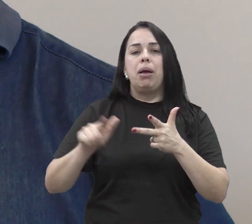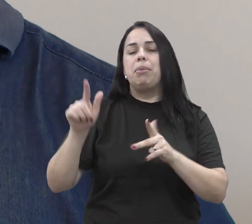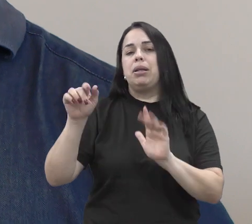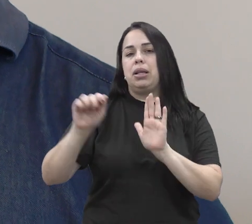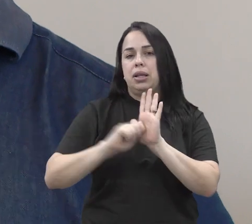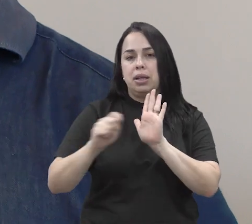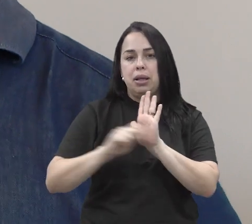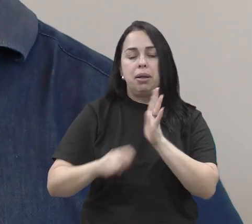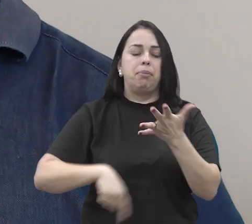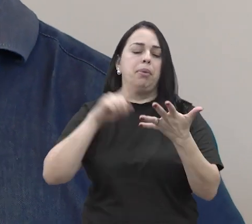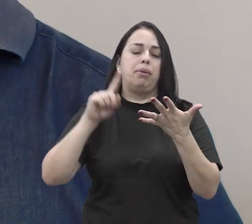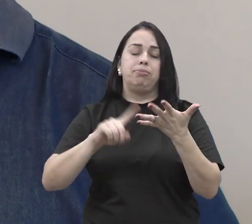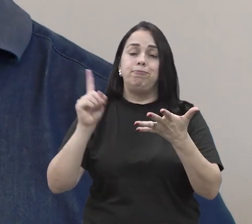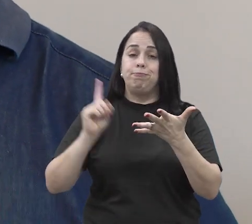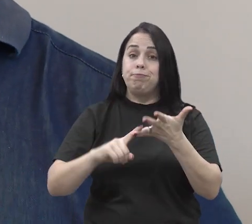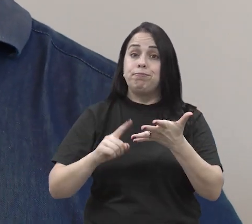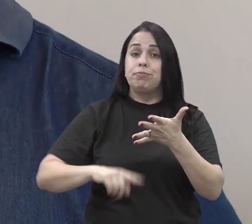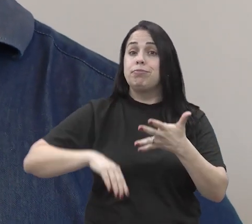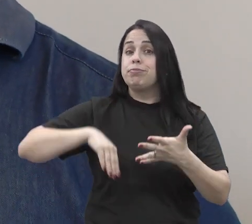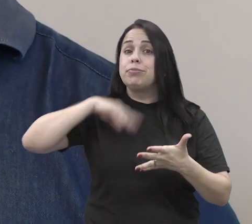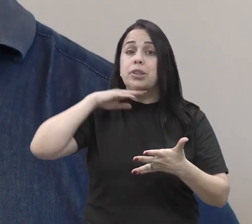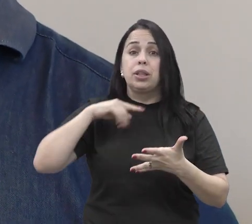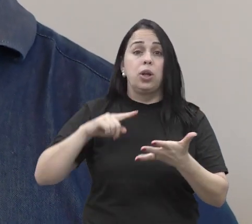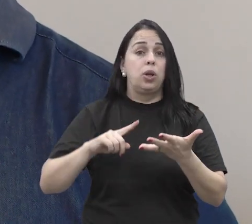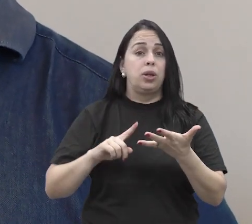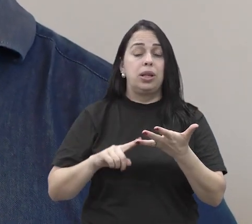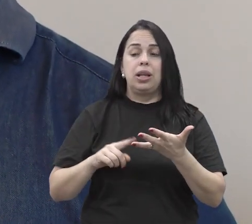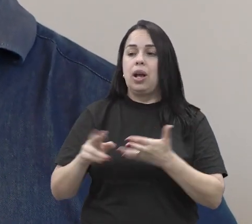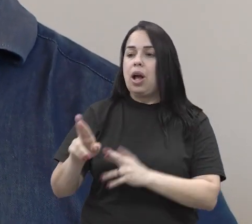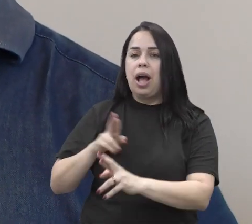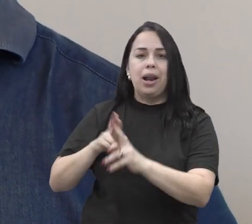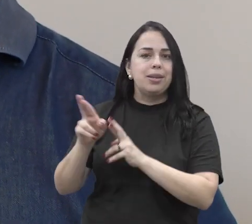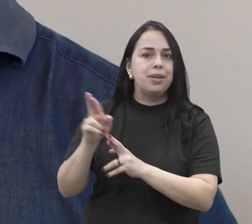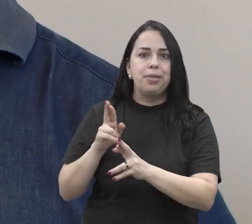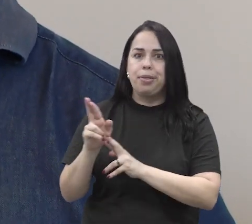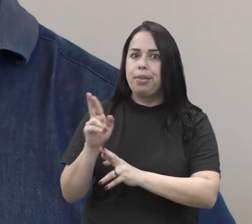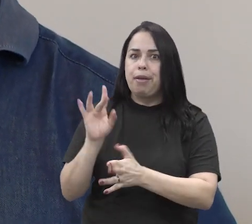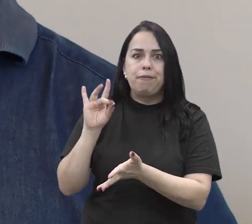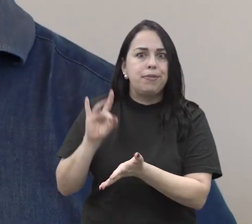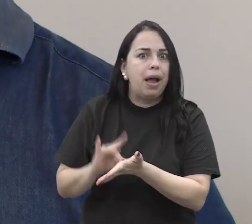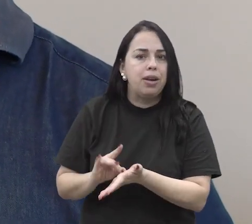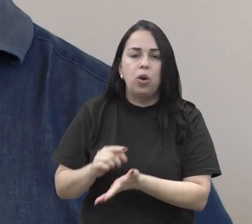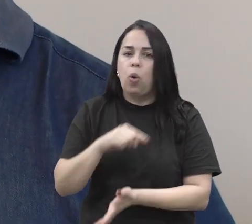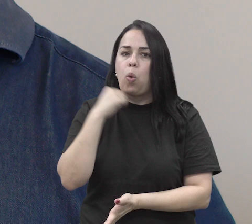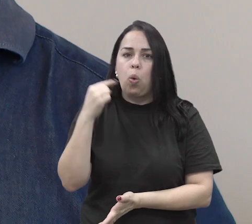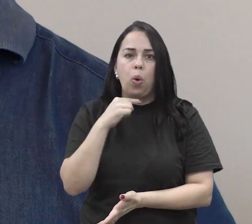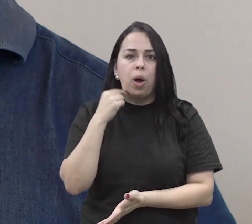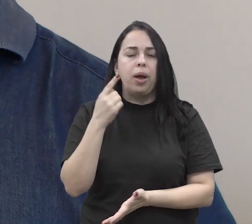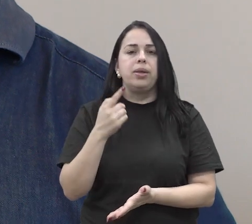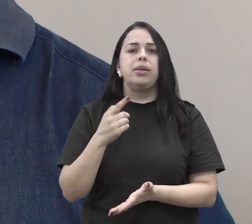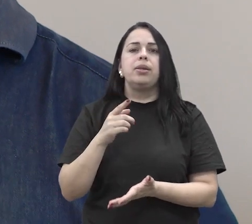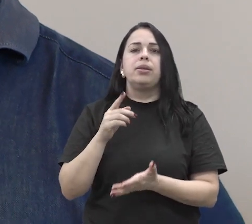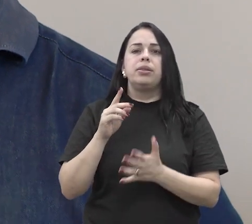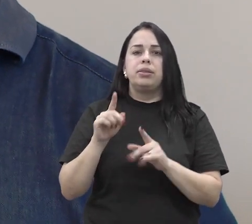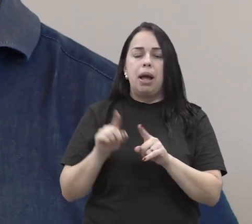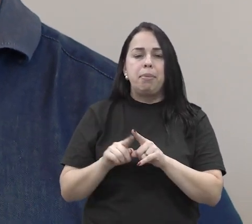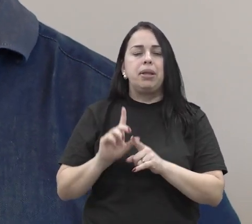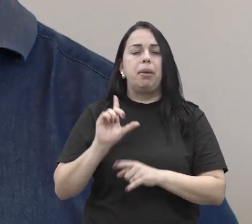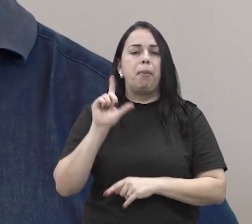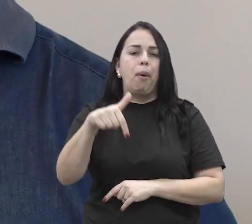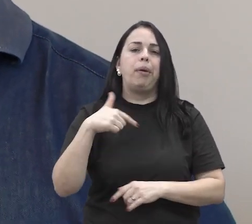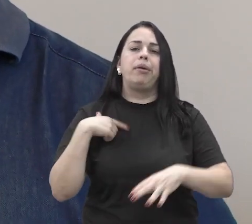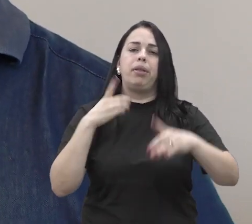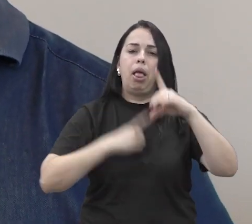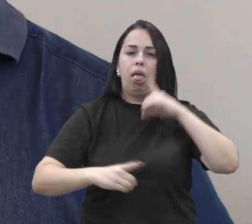drogas, burnout também, não consegue criar relações sólidas, relações autênticas, muitas vezes caem em